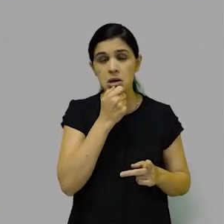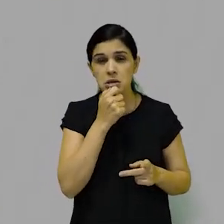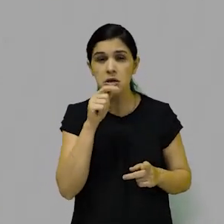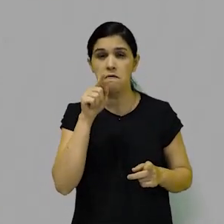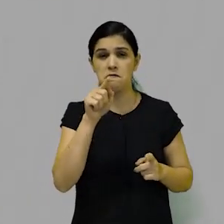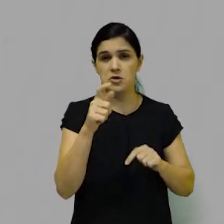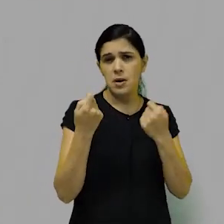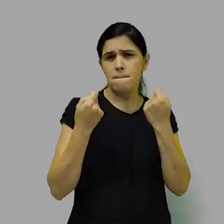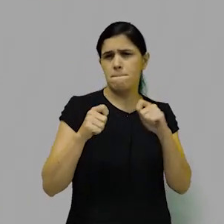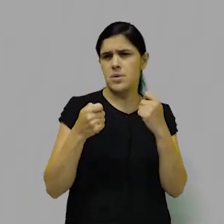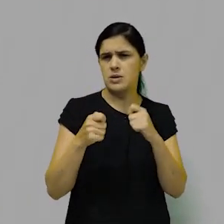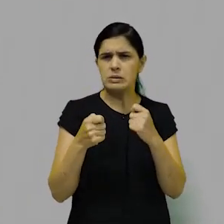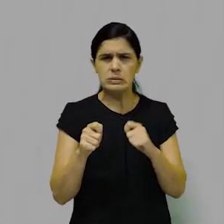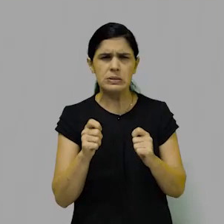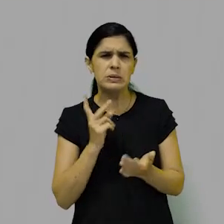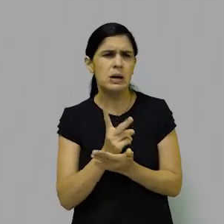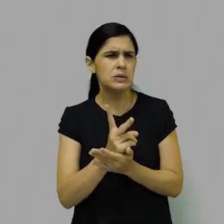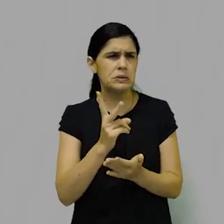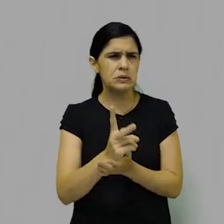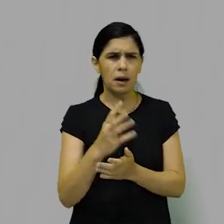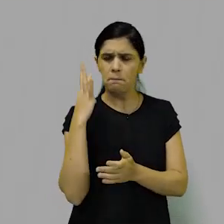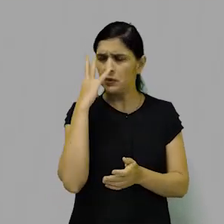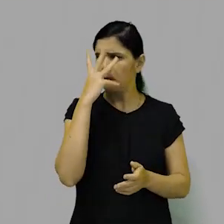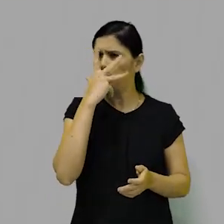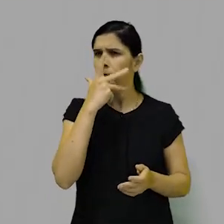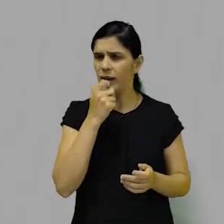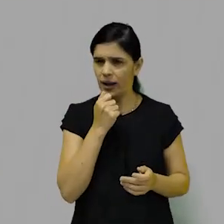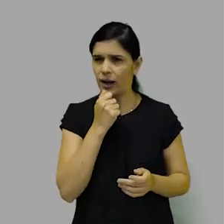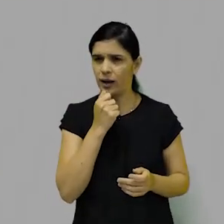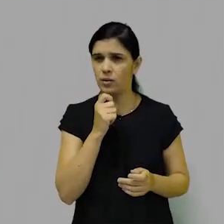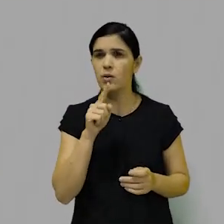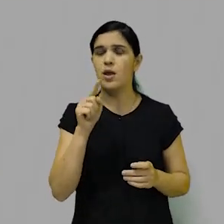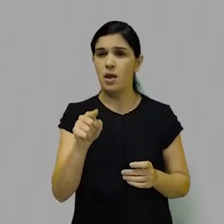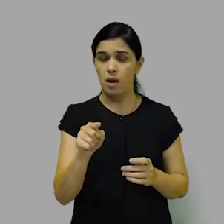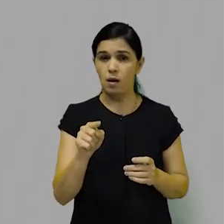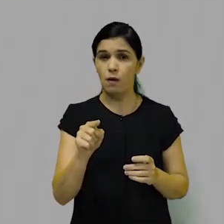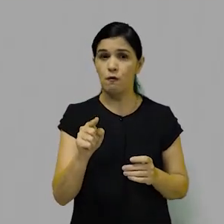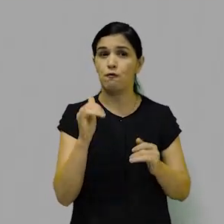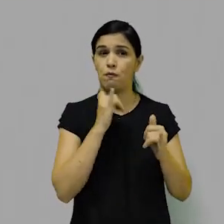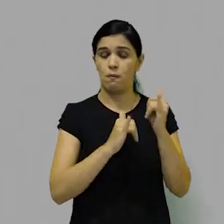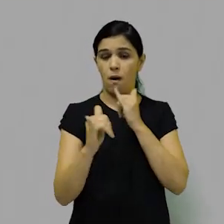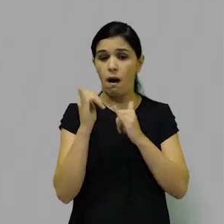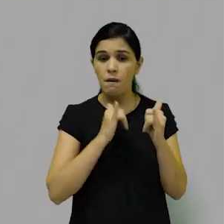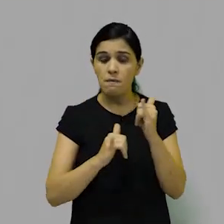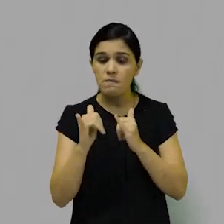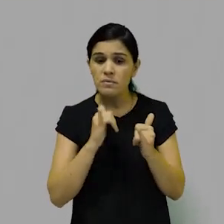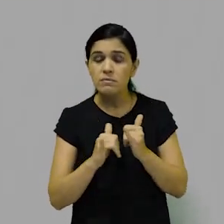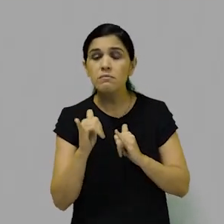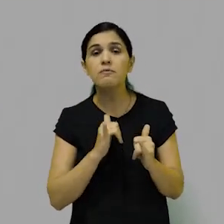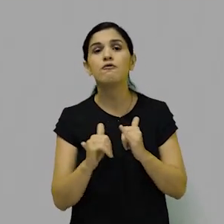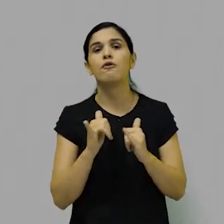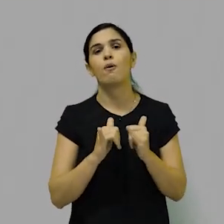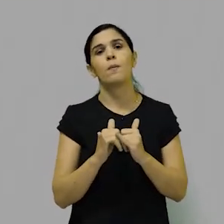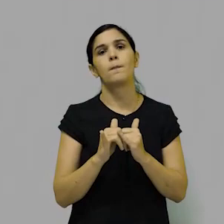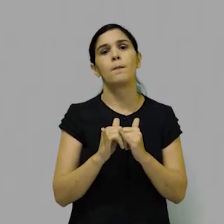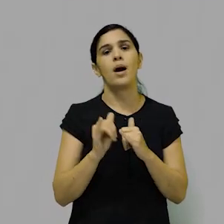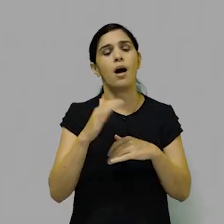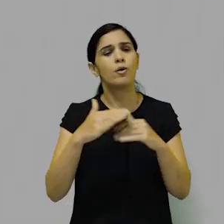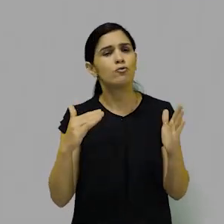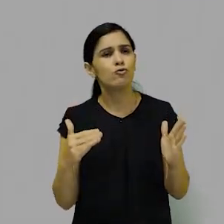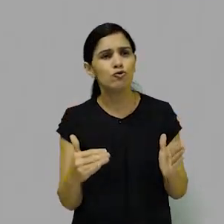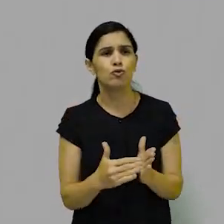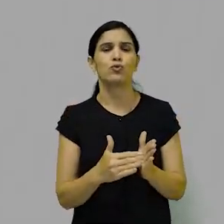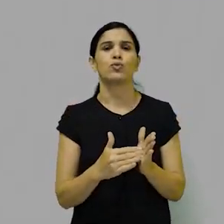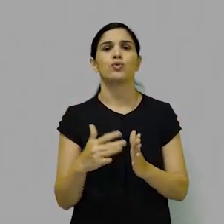pelo contrário. Eu vou estar aqui alertando e falando para vocês tudo relacionado à saúde.